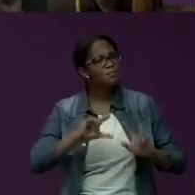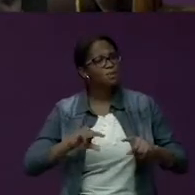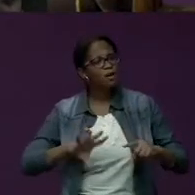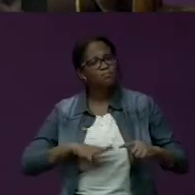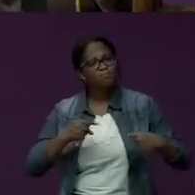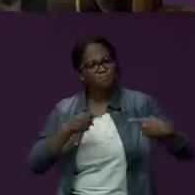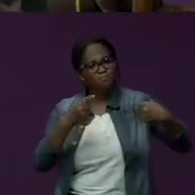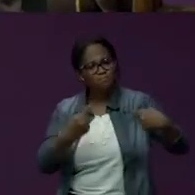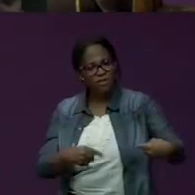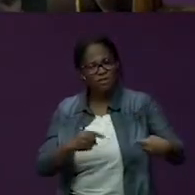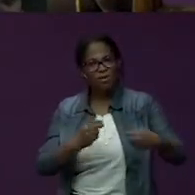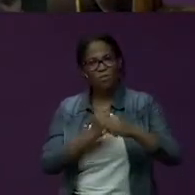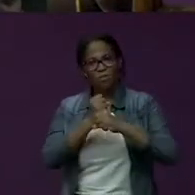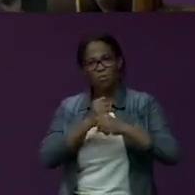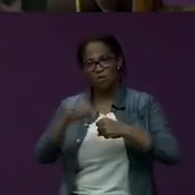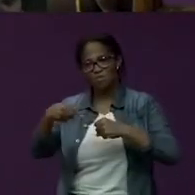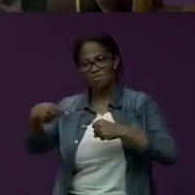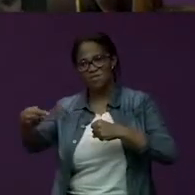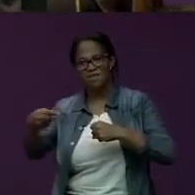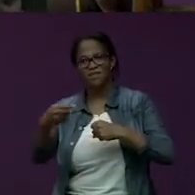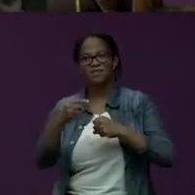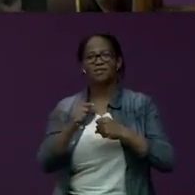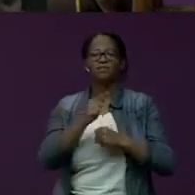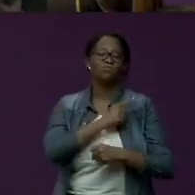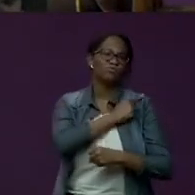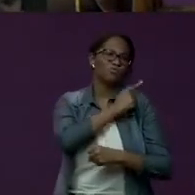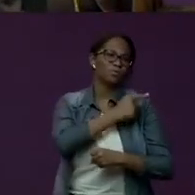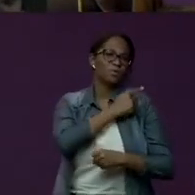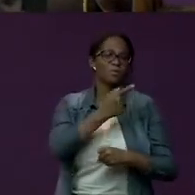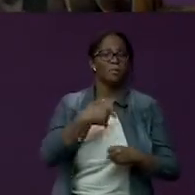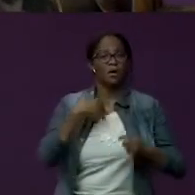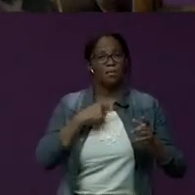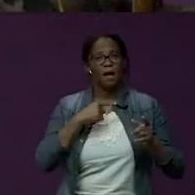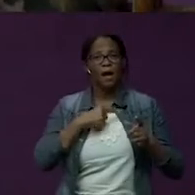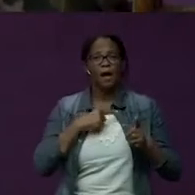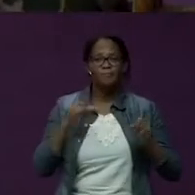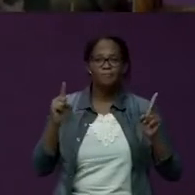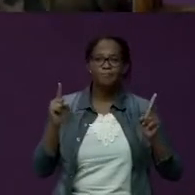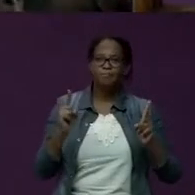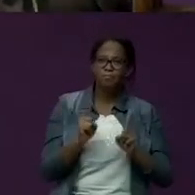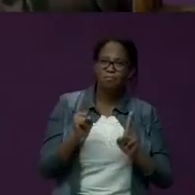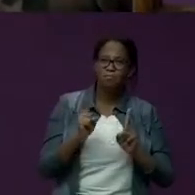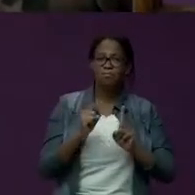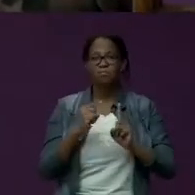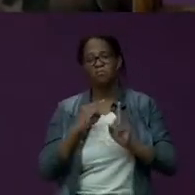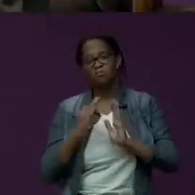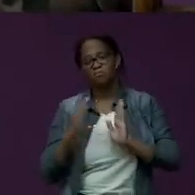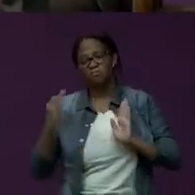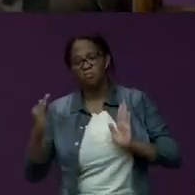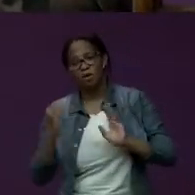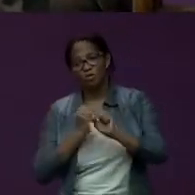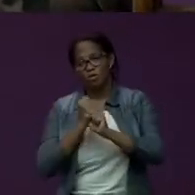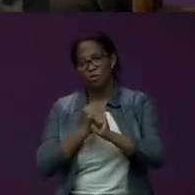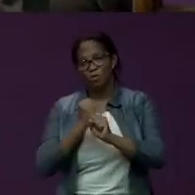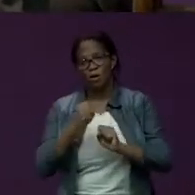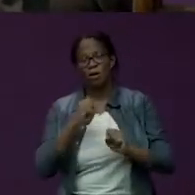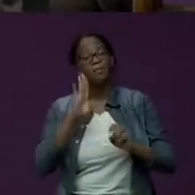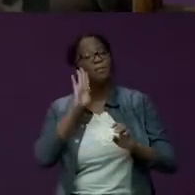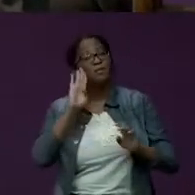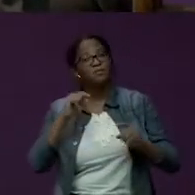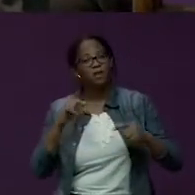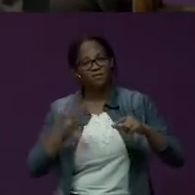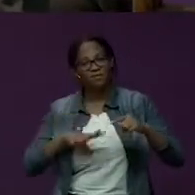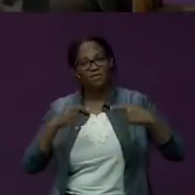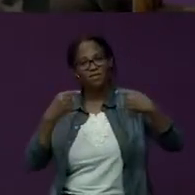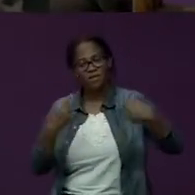para os próximos anos de gestão, mas assim, numa perspectiva mais de médio e longo prazo, quais são os grandes desafios para o Sistema Único de Saúde, para a